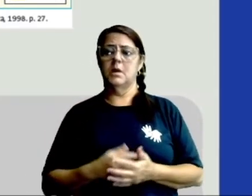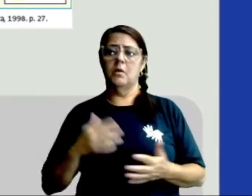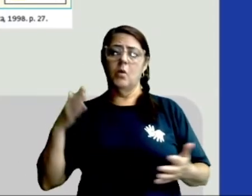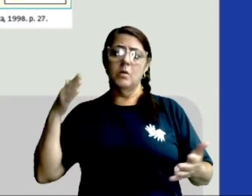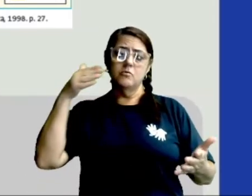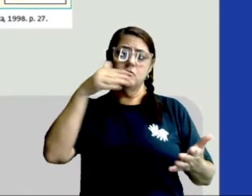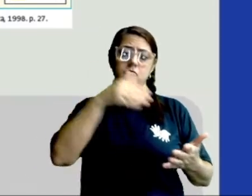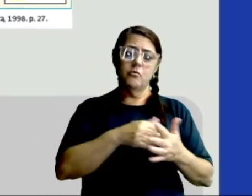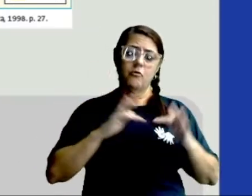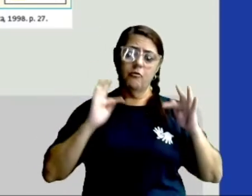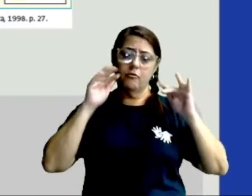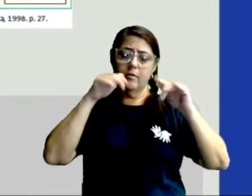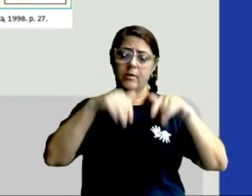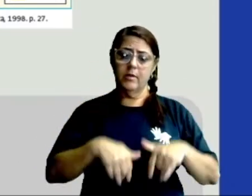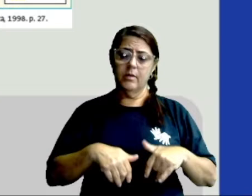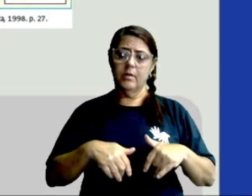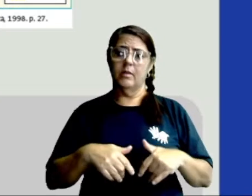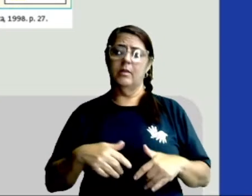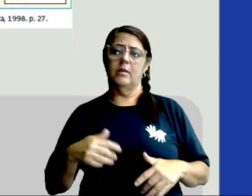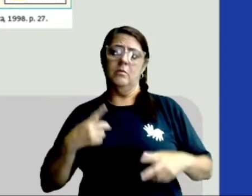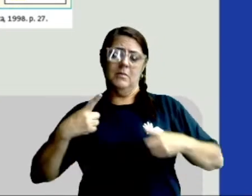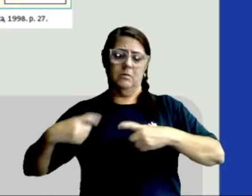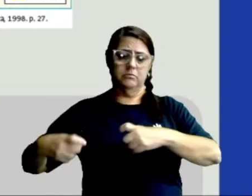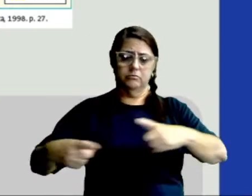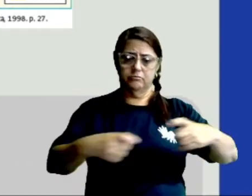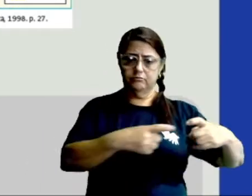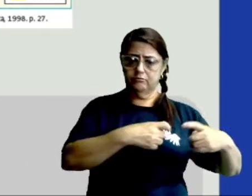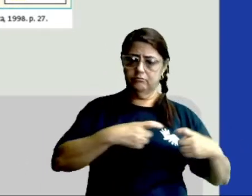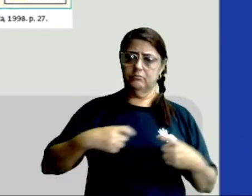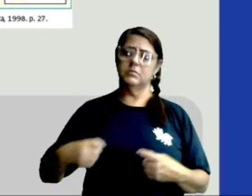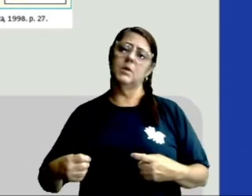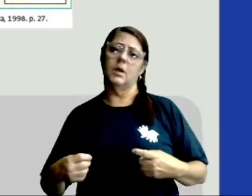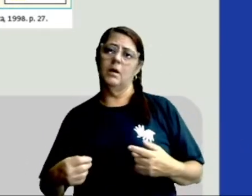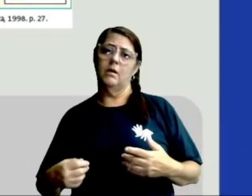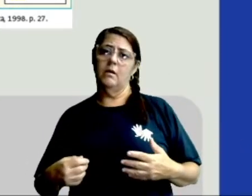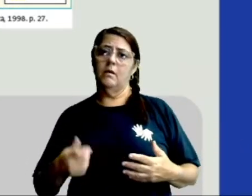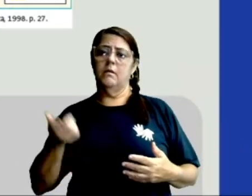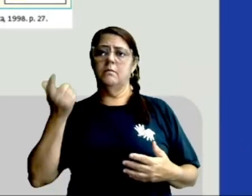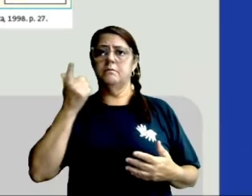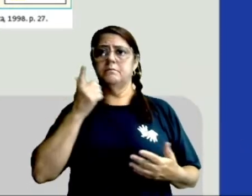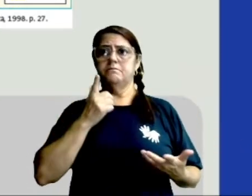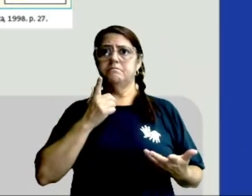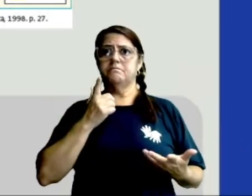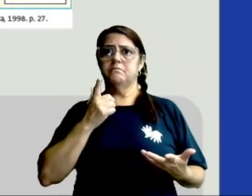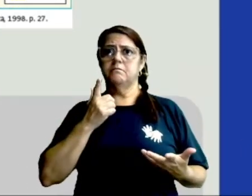da guerra, o Império Austro-Húngaro é desmembrado, ele vai dar